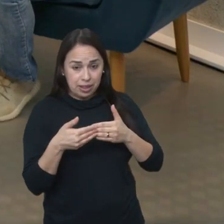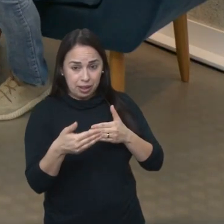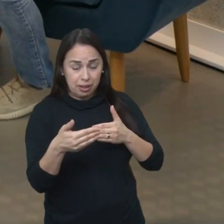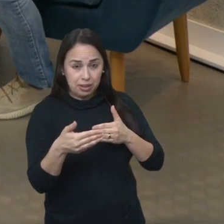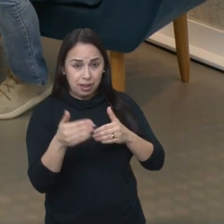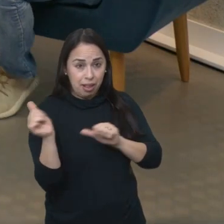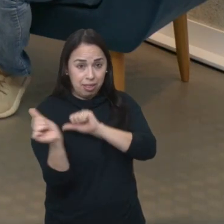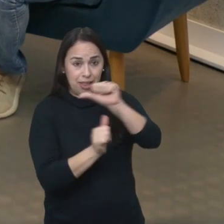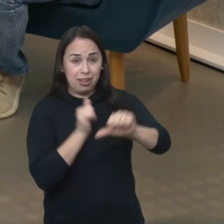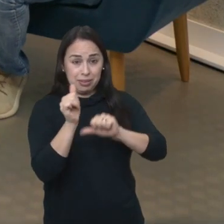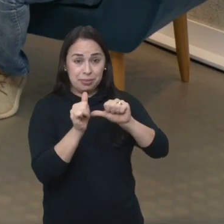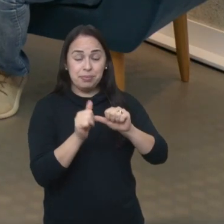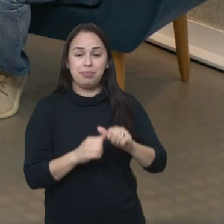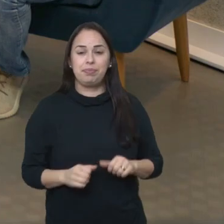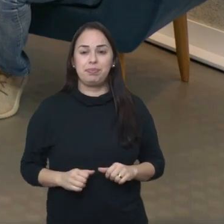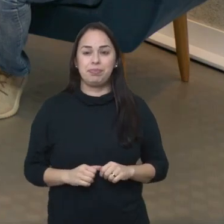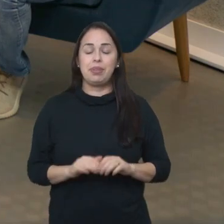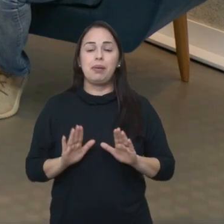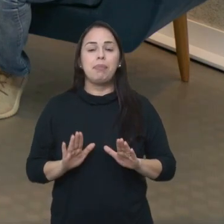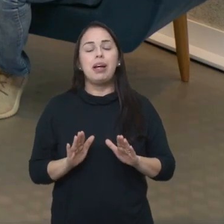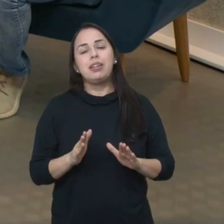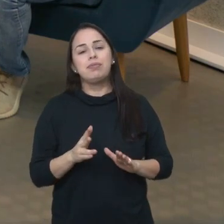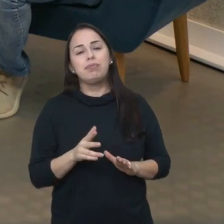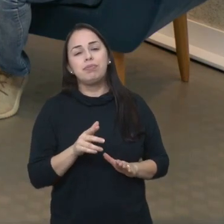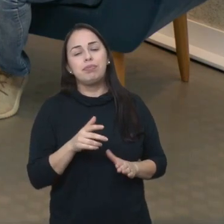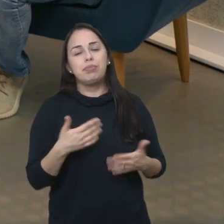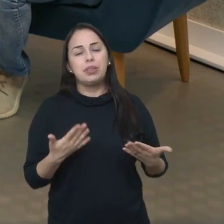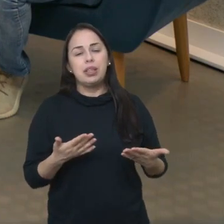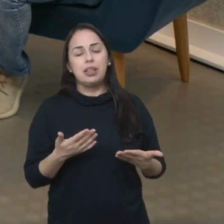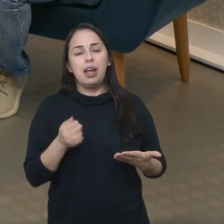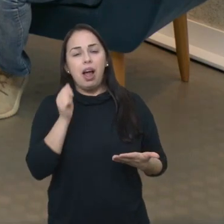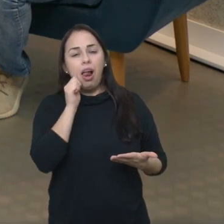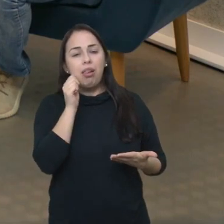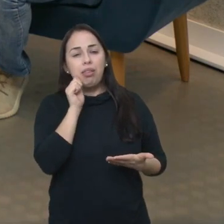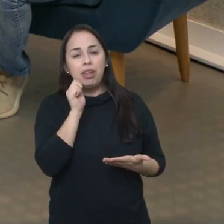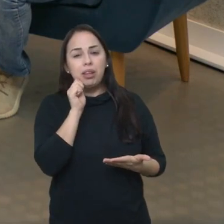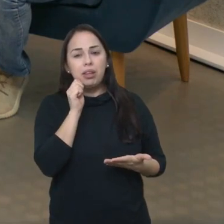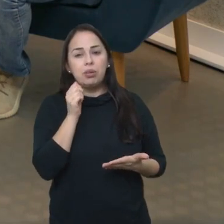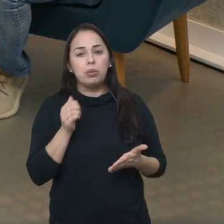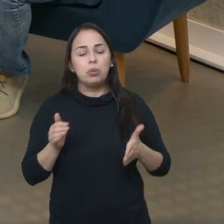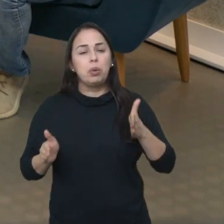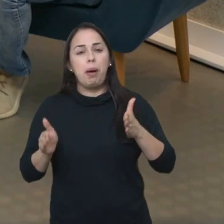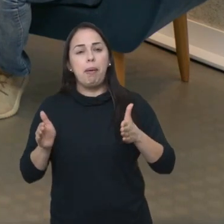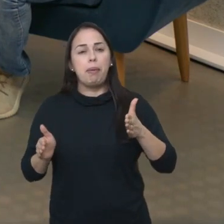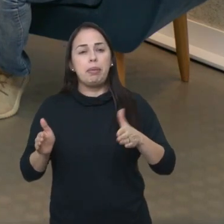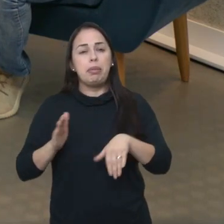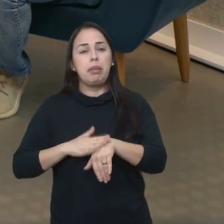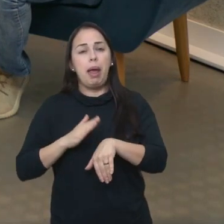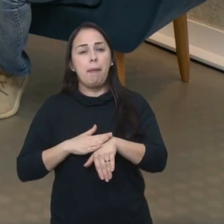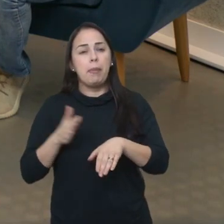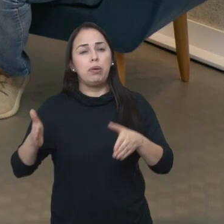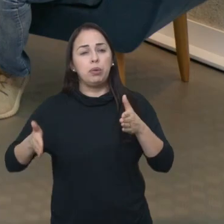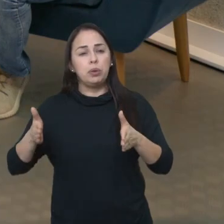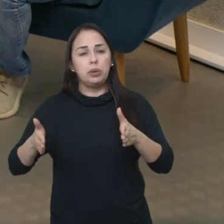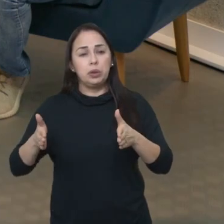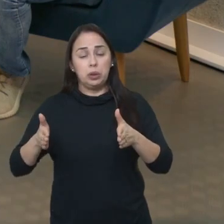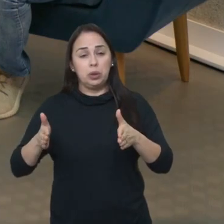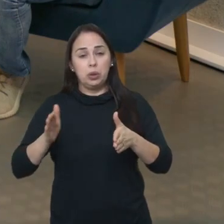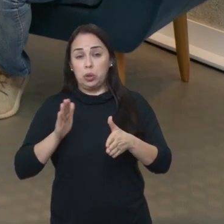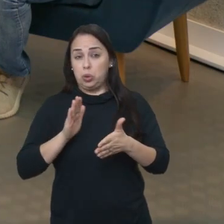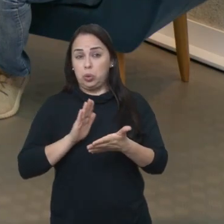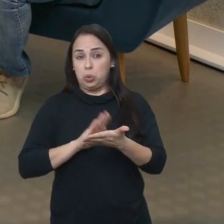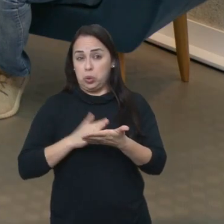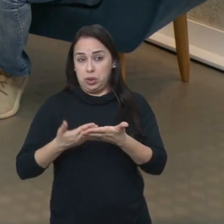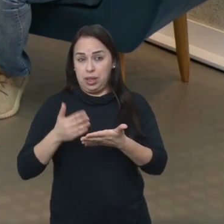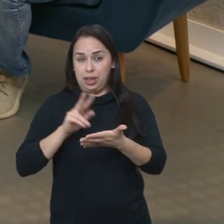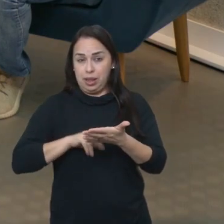isso tramite rápido. Sim, sim. Mas, Aline, em quanto tempo hoje um tradutor e intérprete de